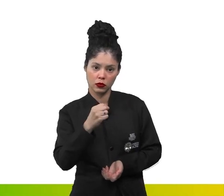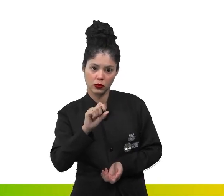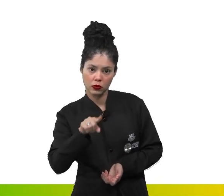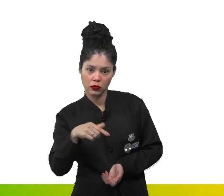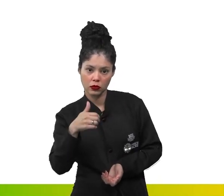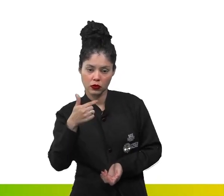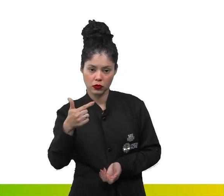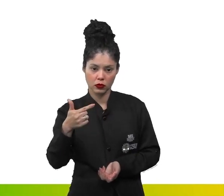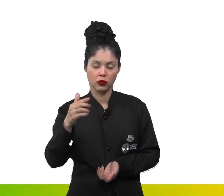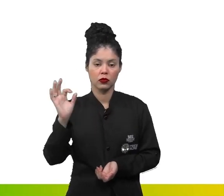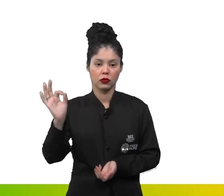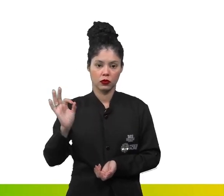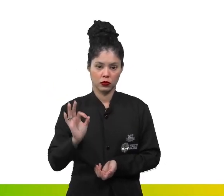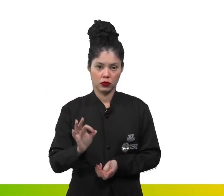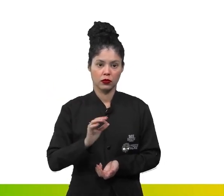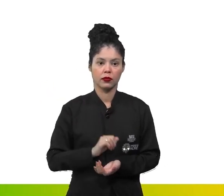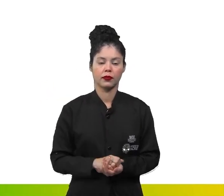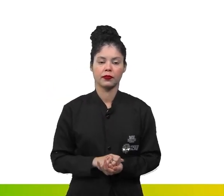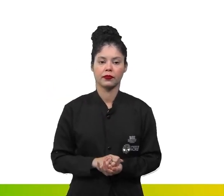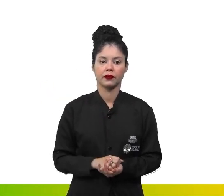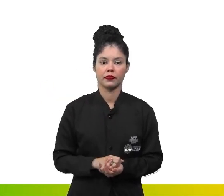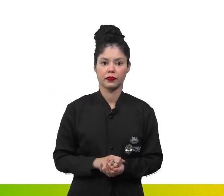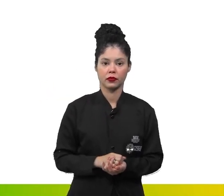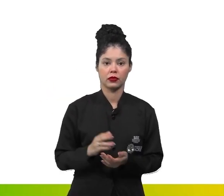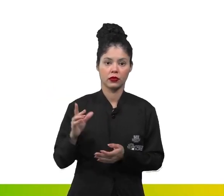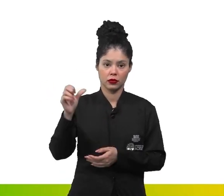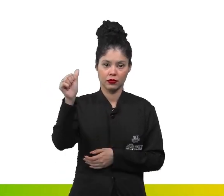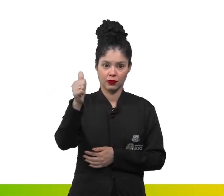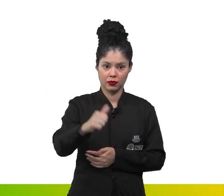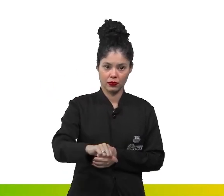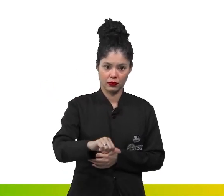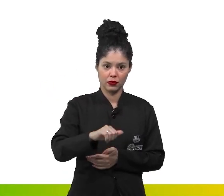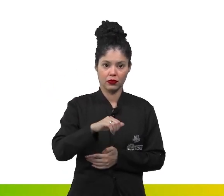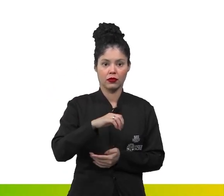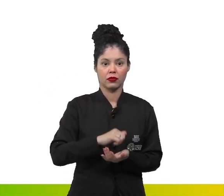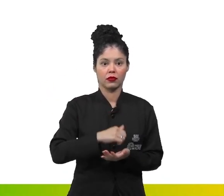38,2%, lá em 1980, tá? E caiu para